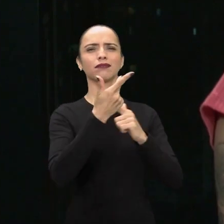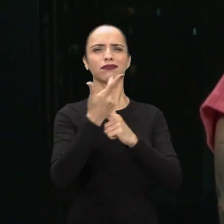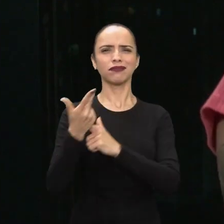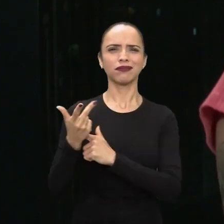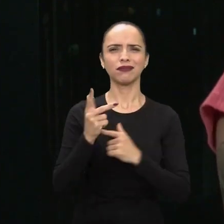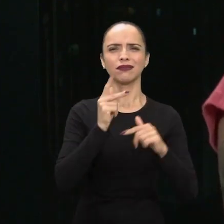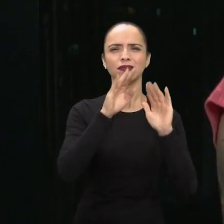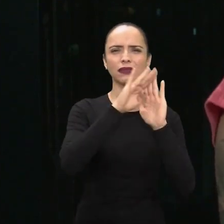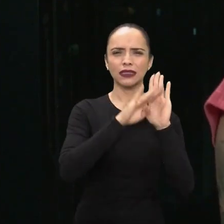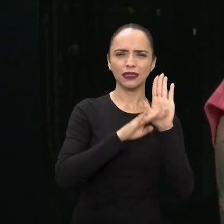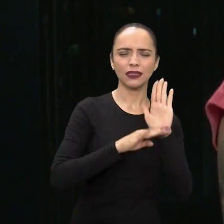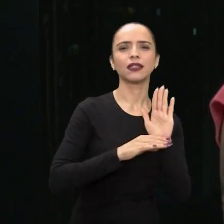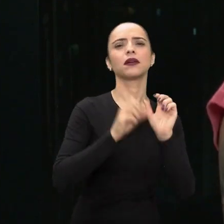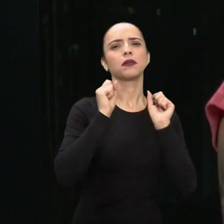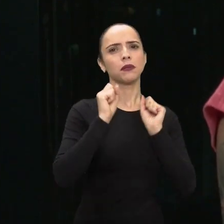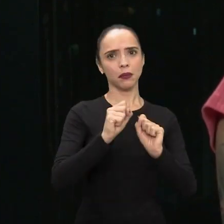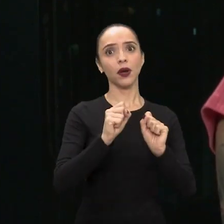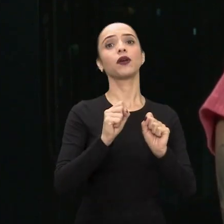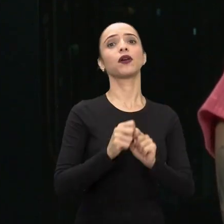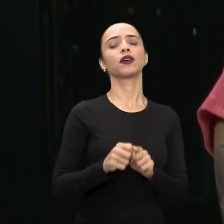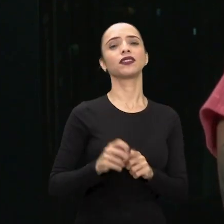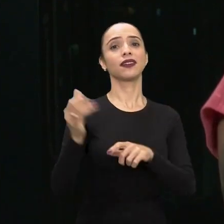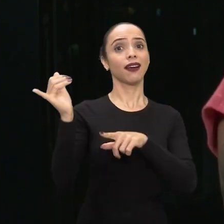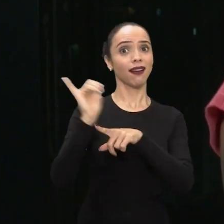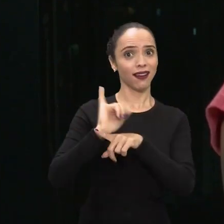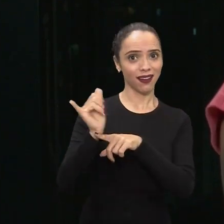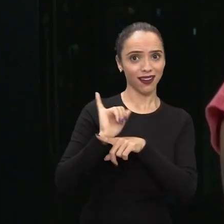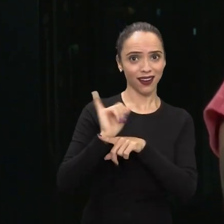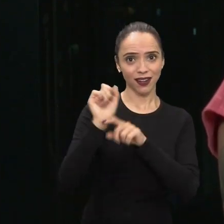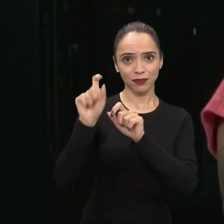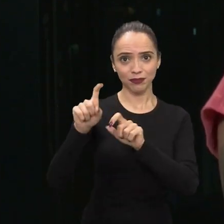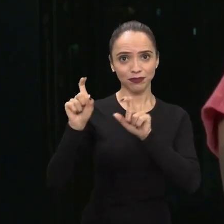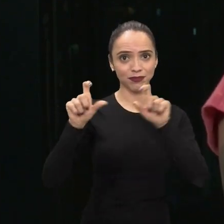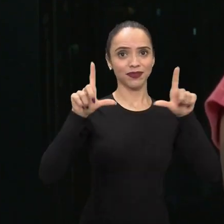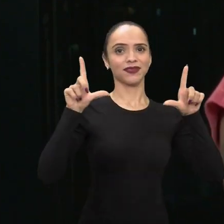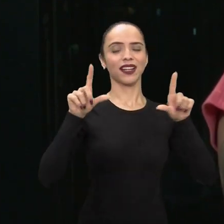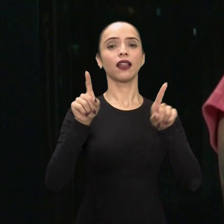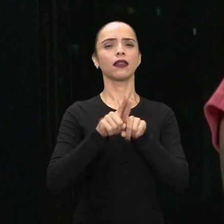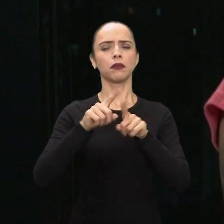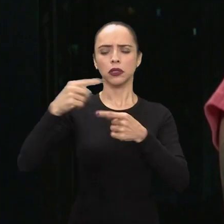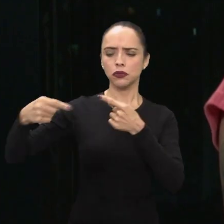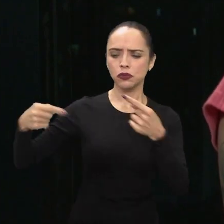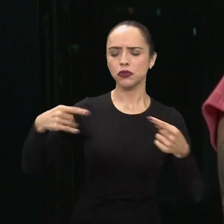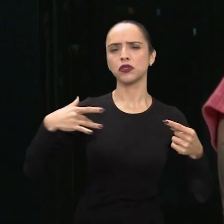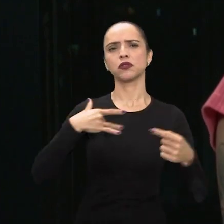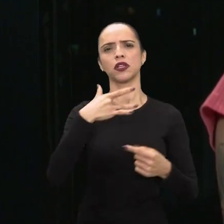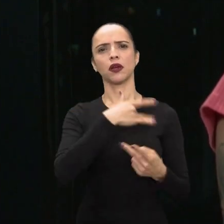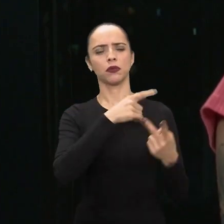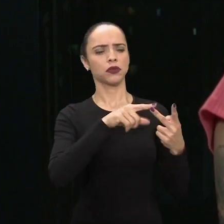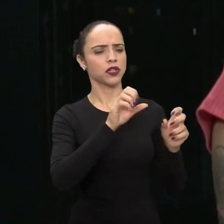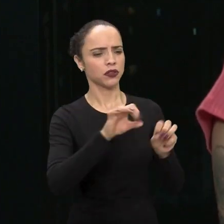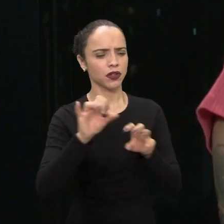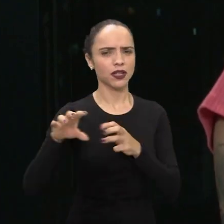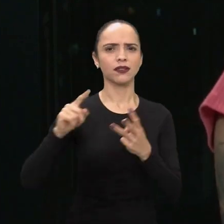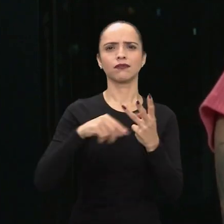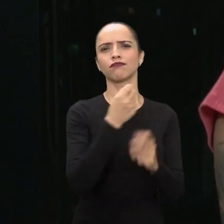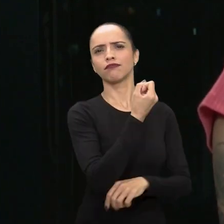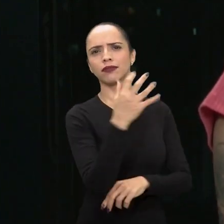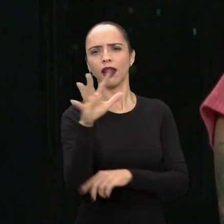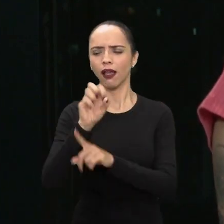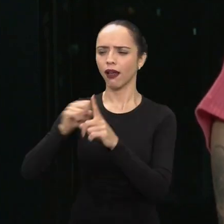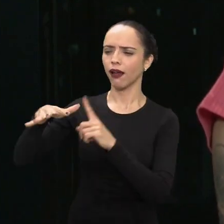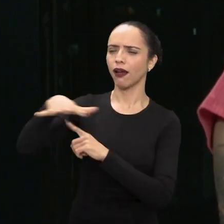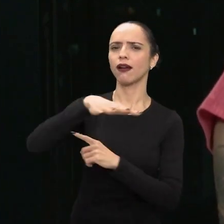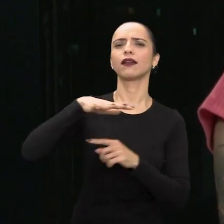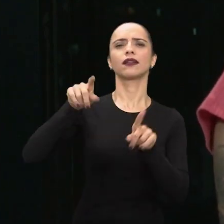programas que nós produzimos para as eleições 2022 é só acessar o nosso canal no YouTube gente discutiu também saúde educação meio ambiente